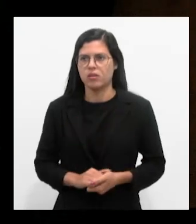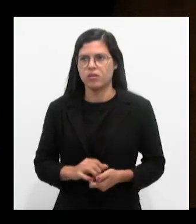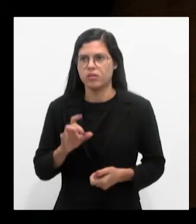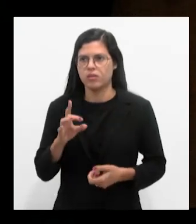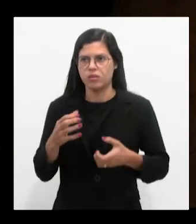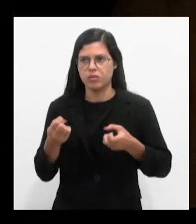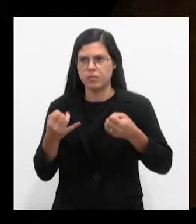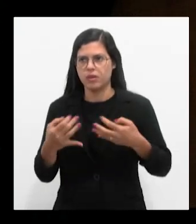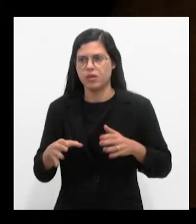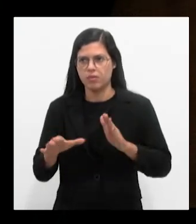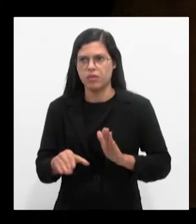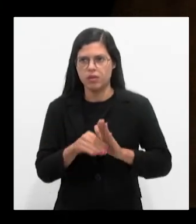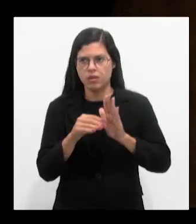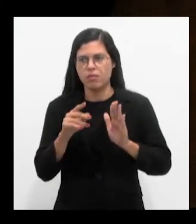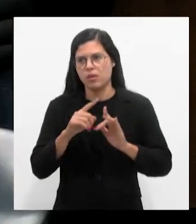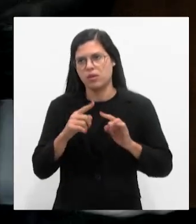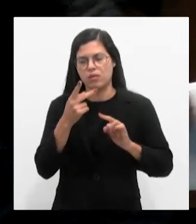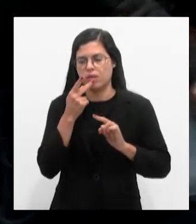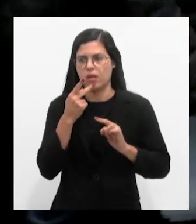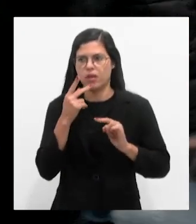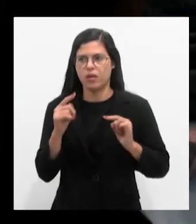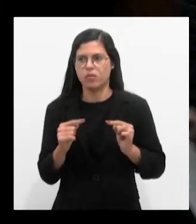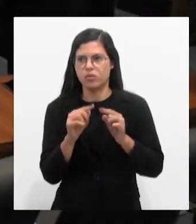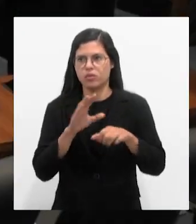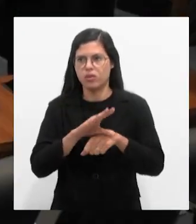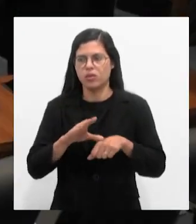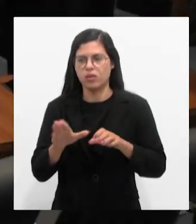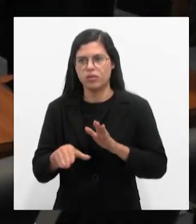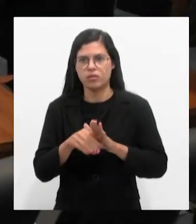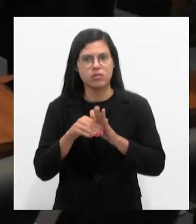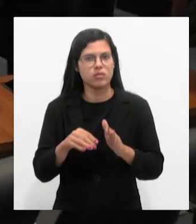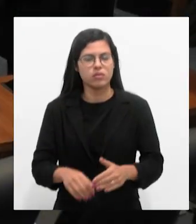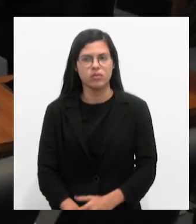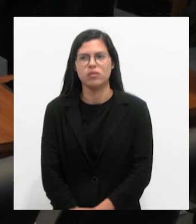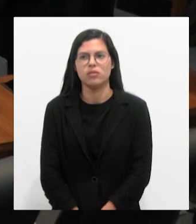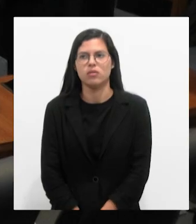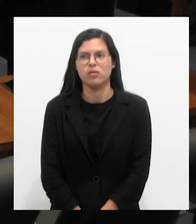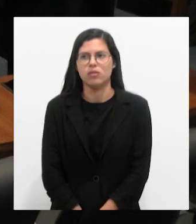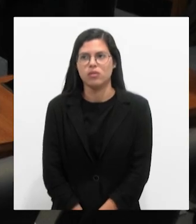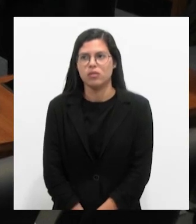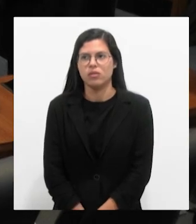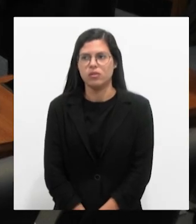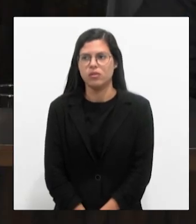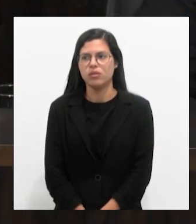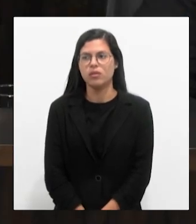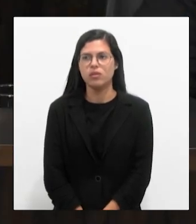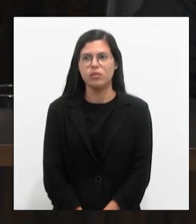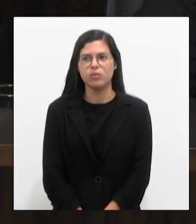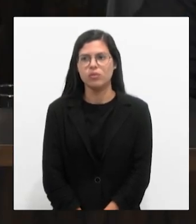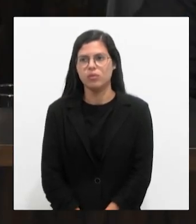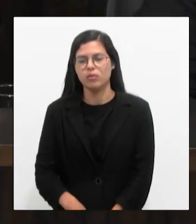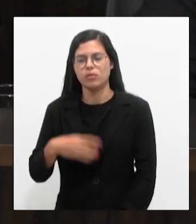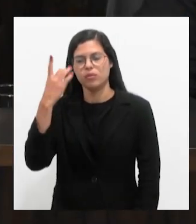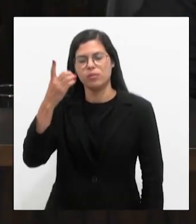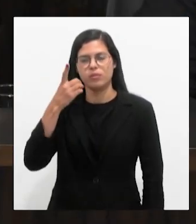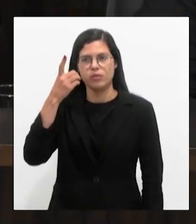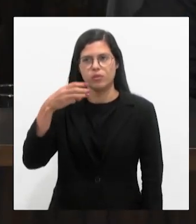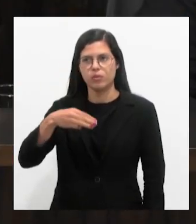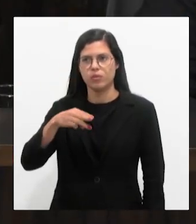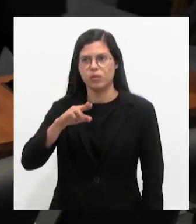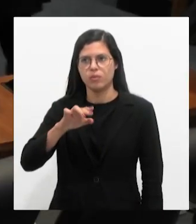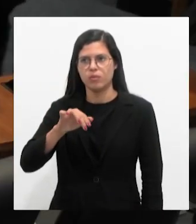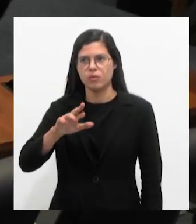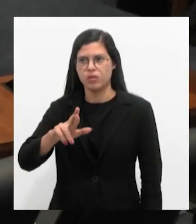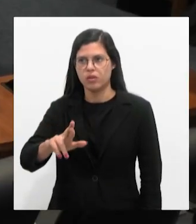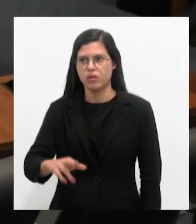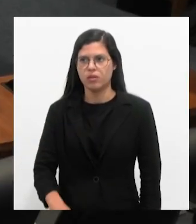expliquei quais eram as emendas, mas não falei que era pela constitucionalidade com emendas. Ok, deputado. Deputado Muni Neto.